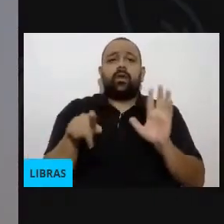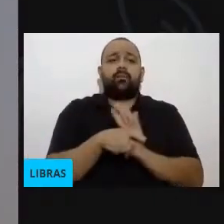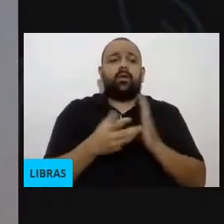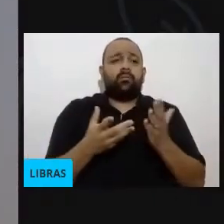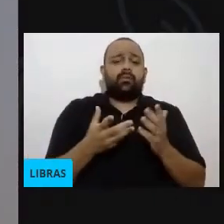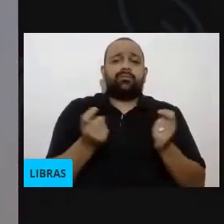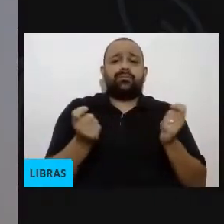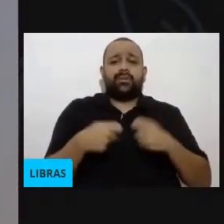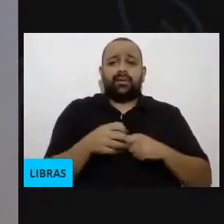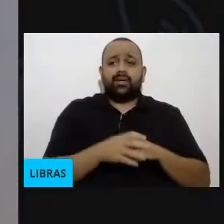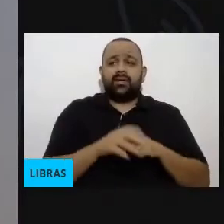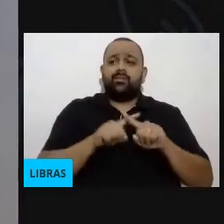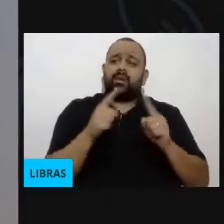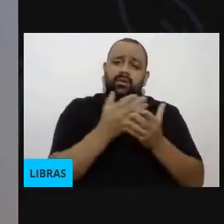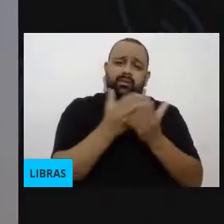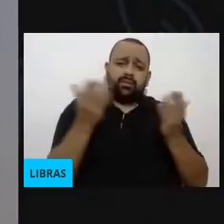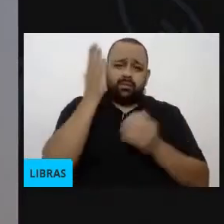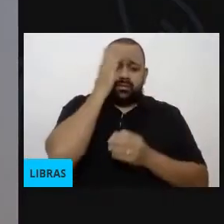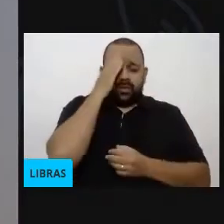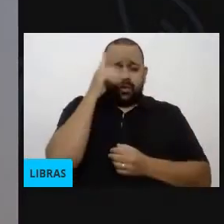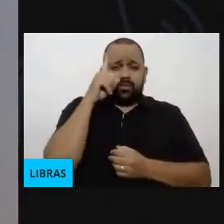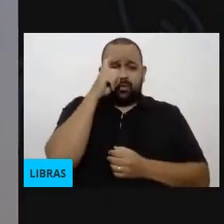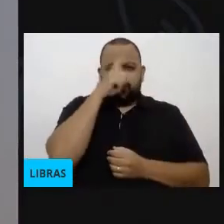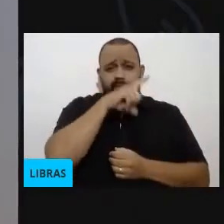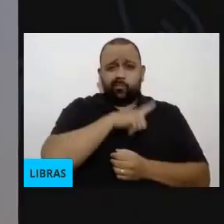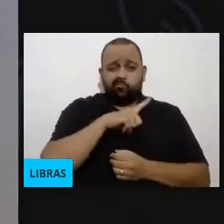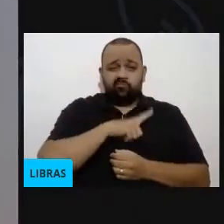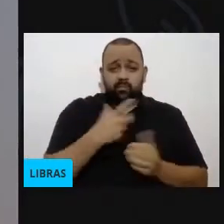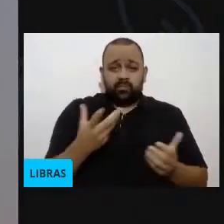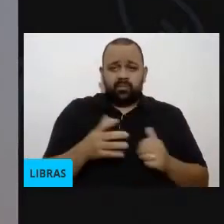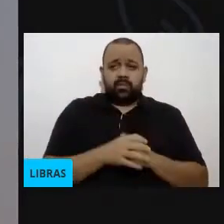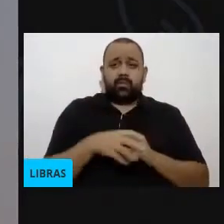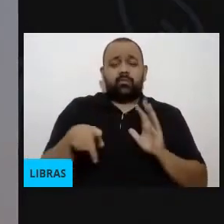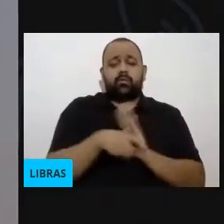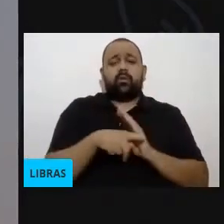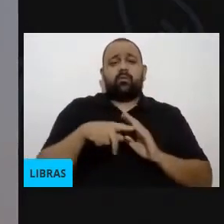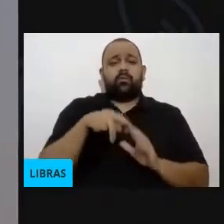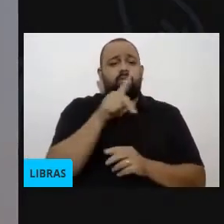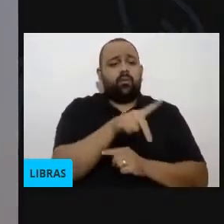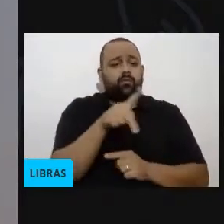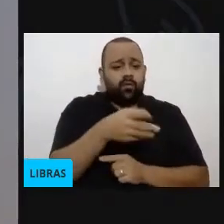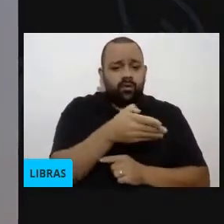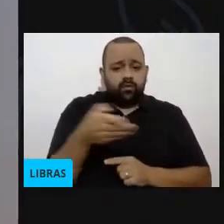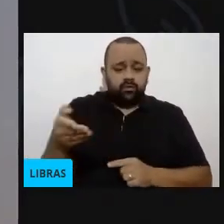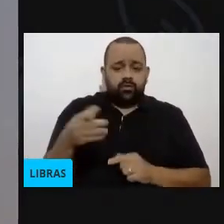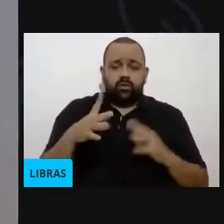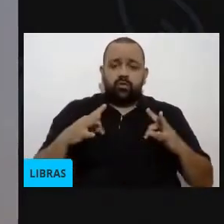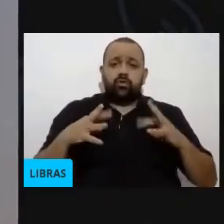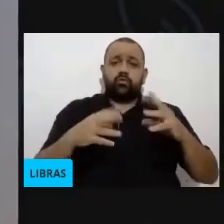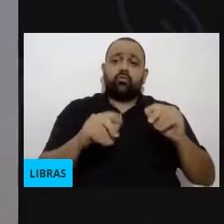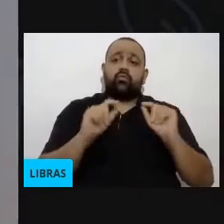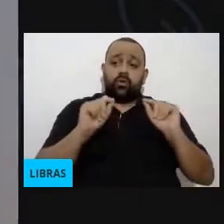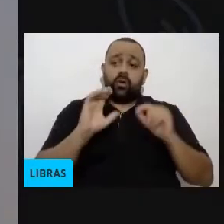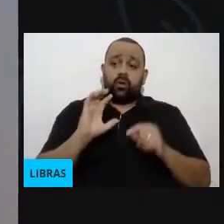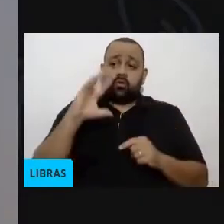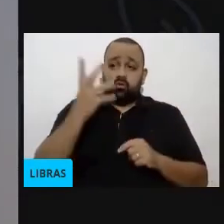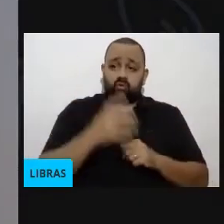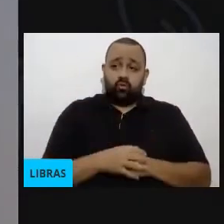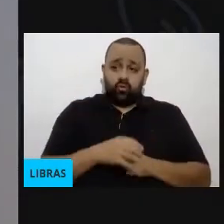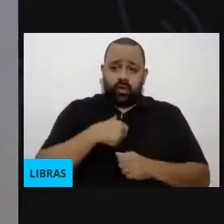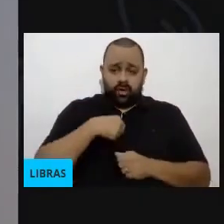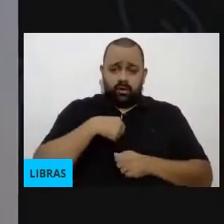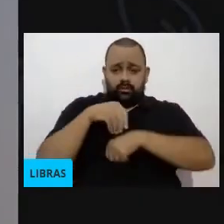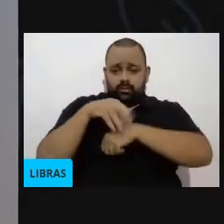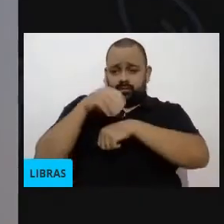mas todo mundo sabe quanto está sendo difícil, né? Para os professores, por tudo que está acontecendo. Eu vou descrever